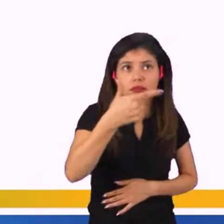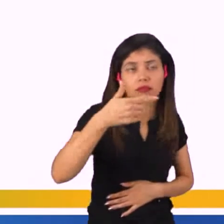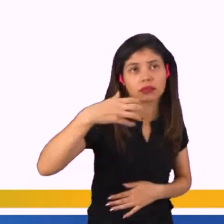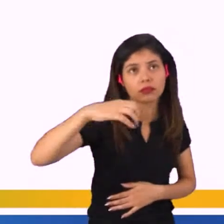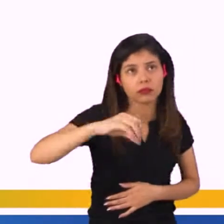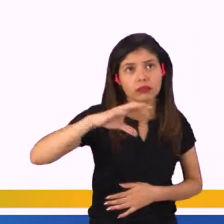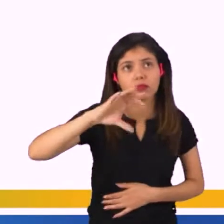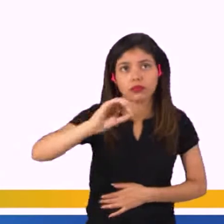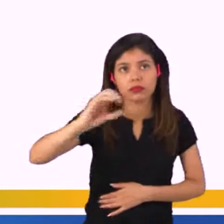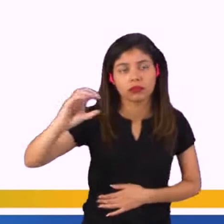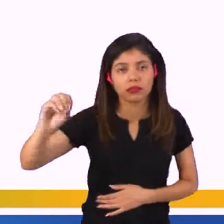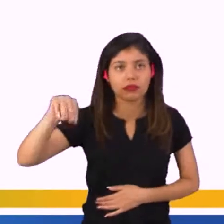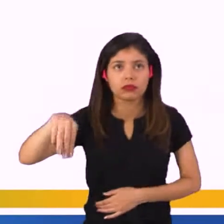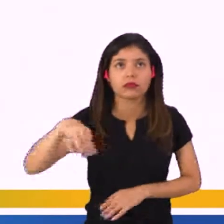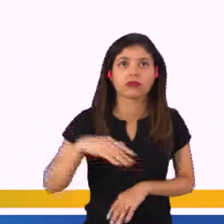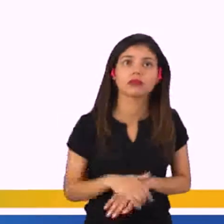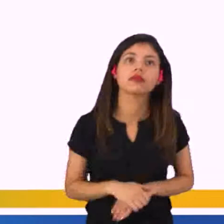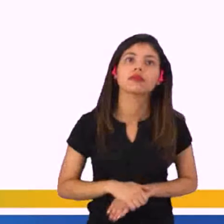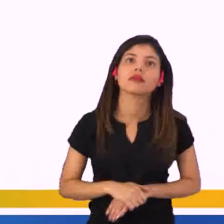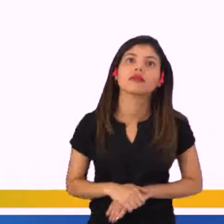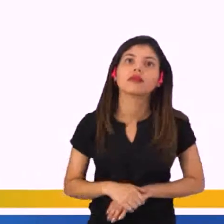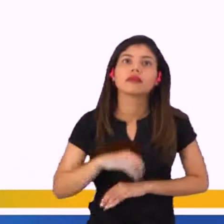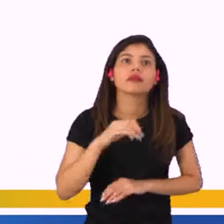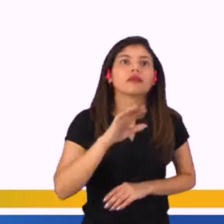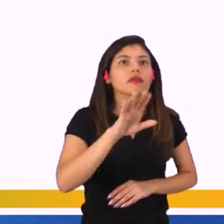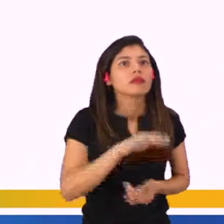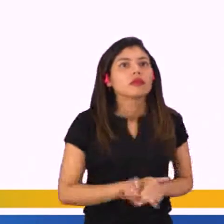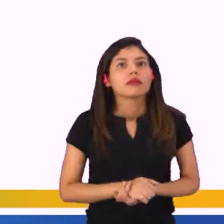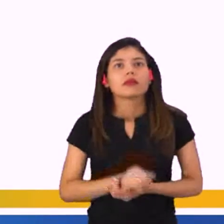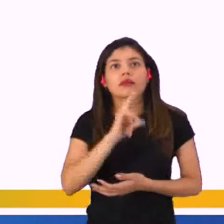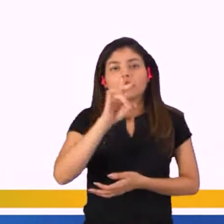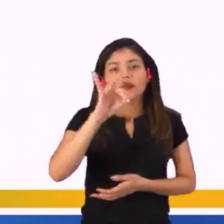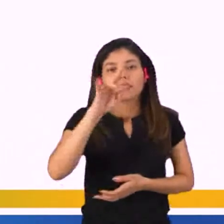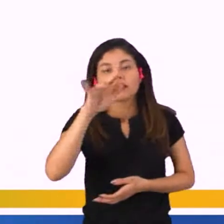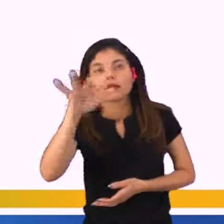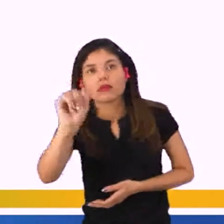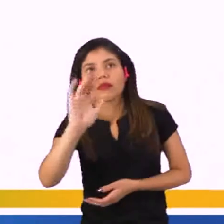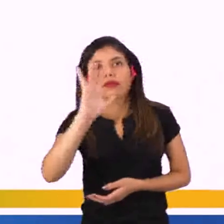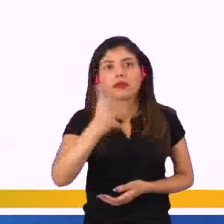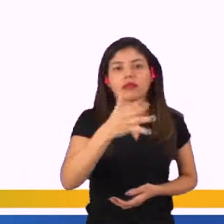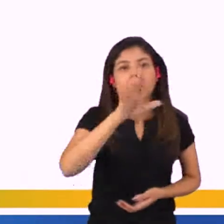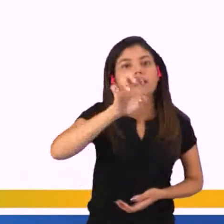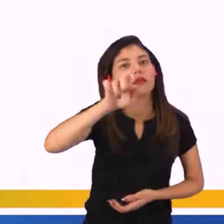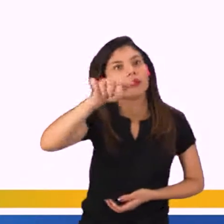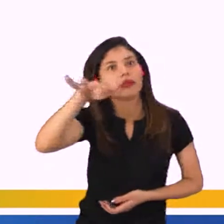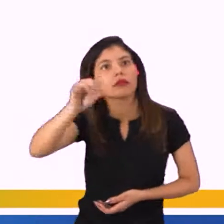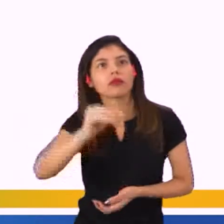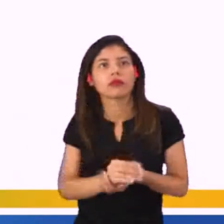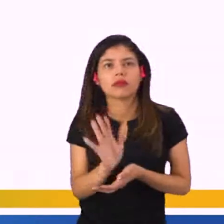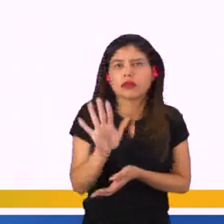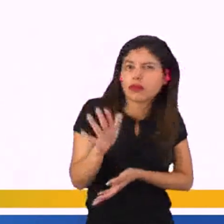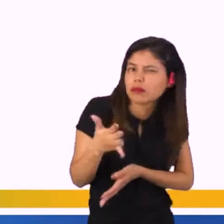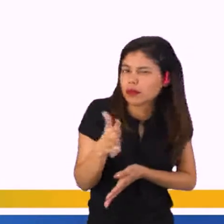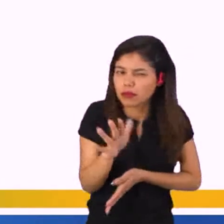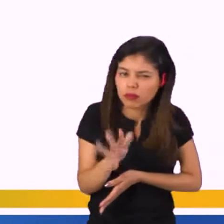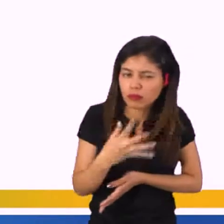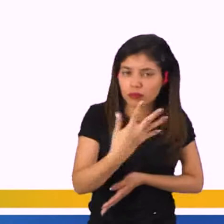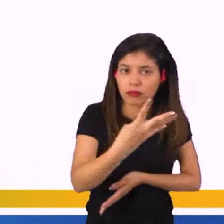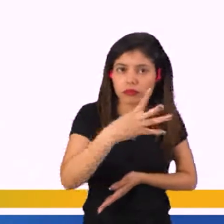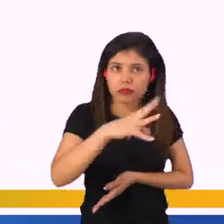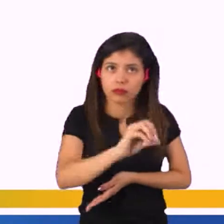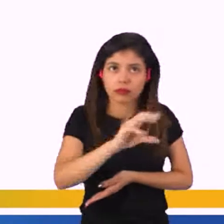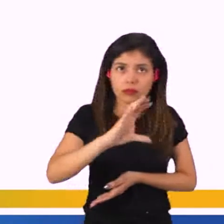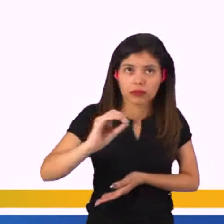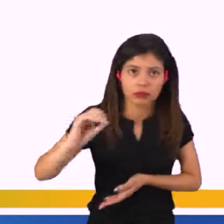aí 294 mil metros. A circunferência do Equador, ela já vai medir aproximadamente